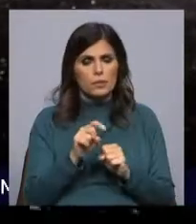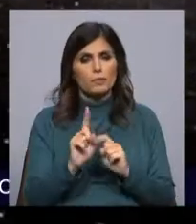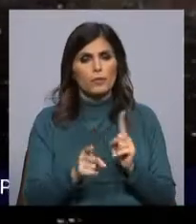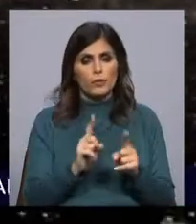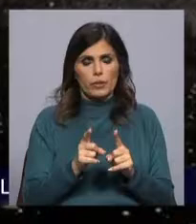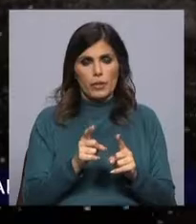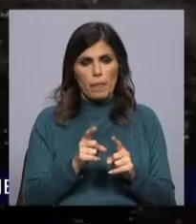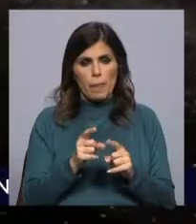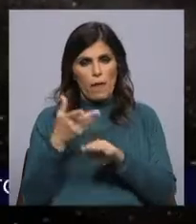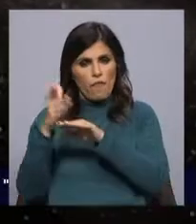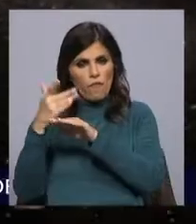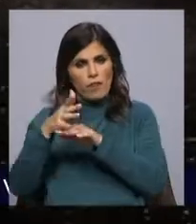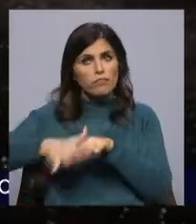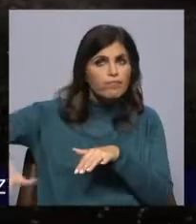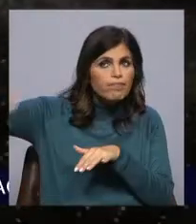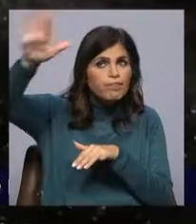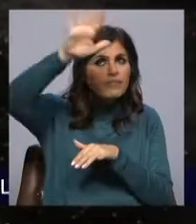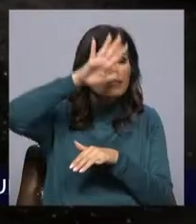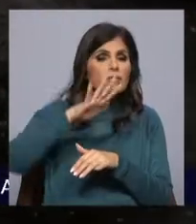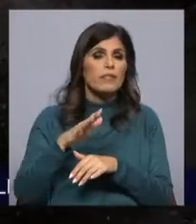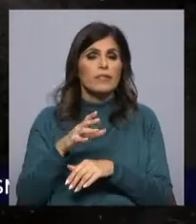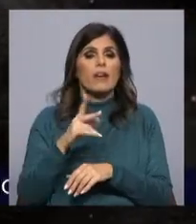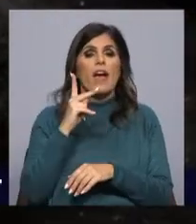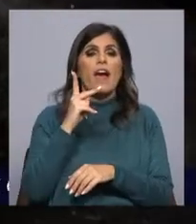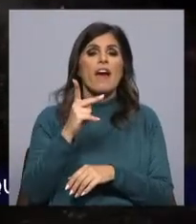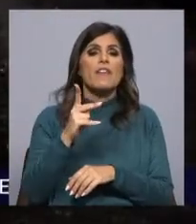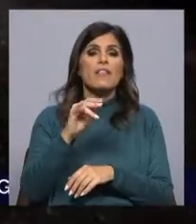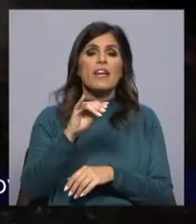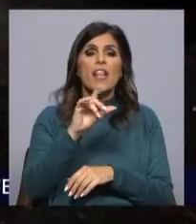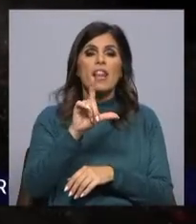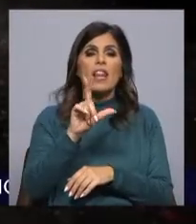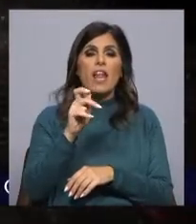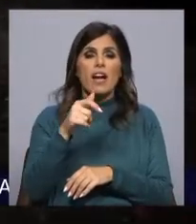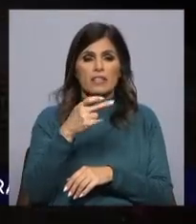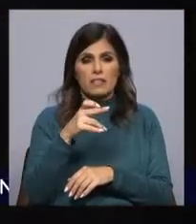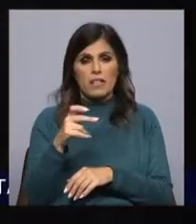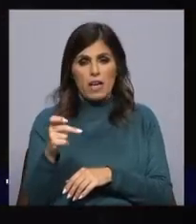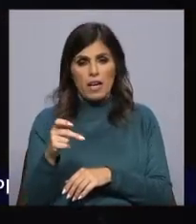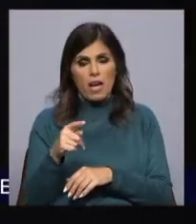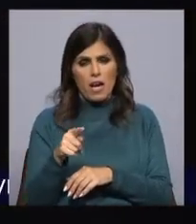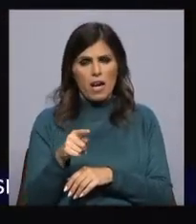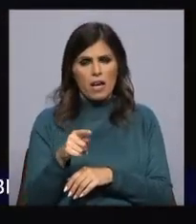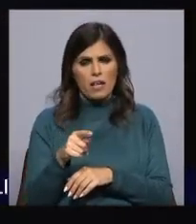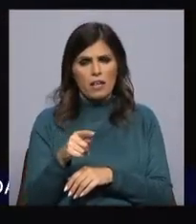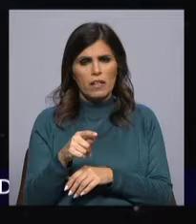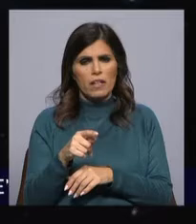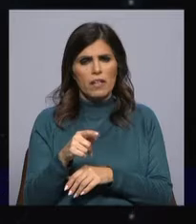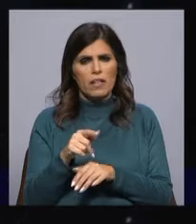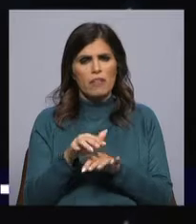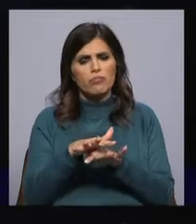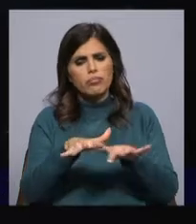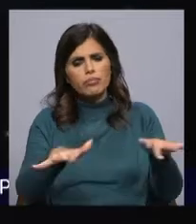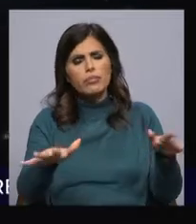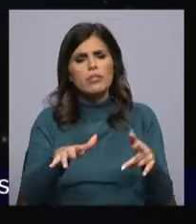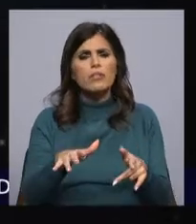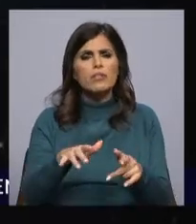da nossa Via Láctea e encontrou provas, imagine-se, de braços espirais fósseis. Como é